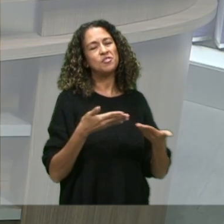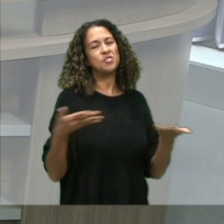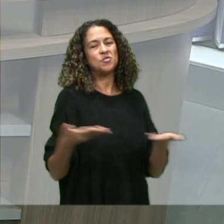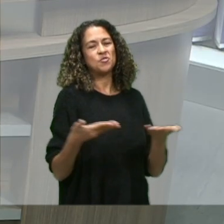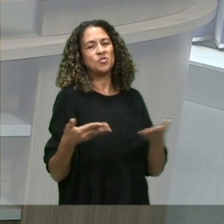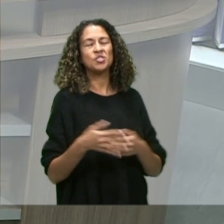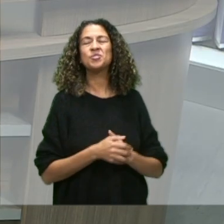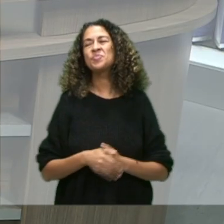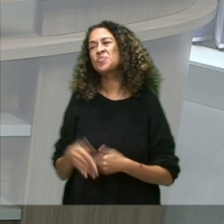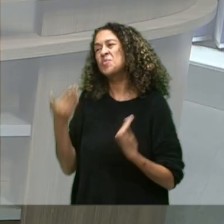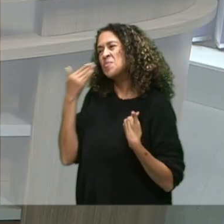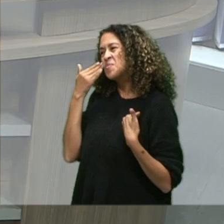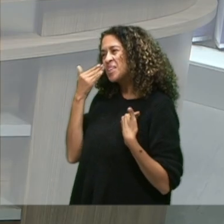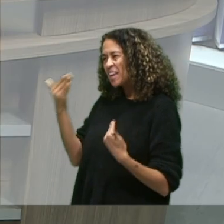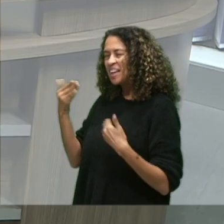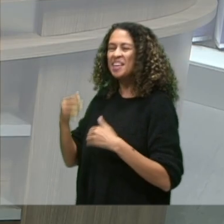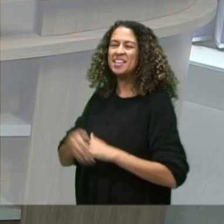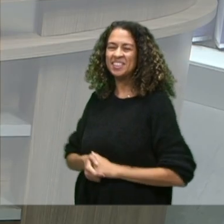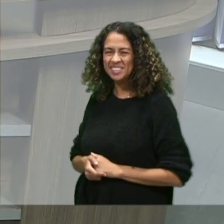Delícia. Muito obrigada.